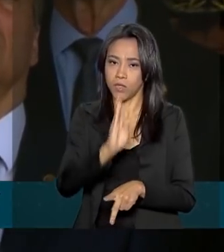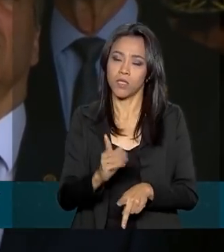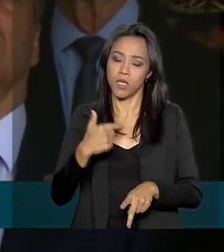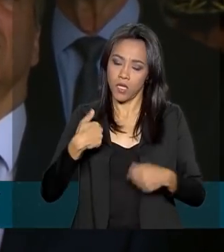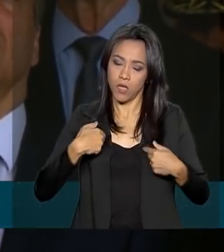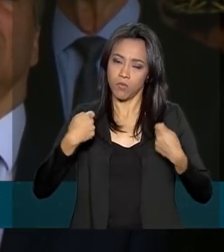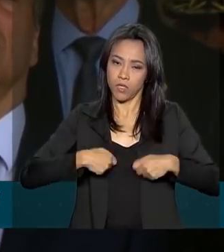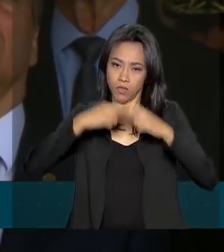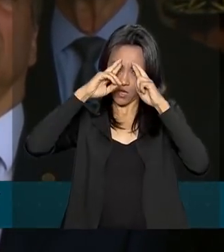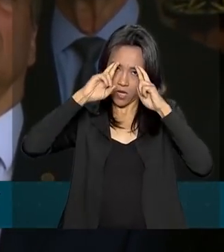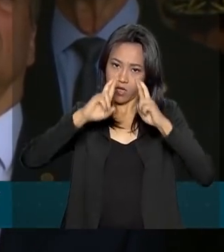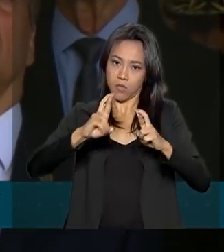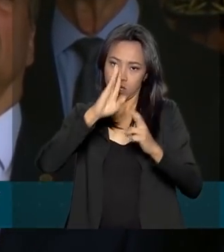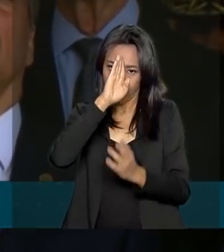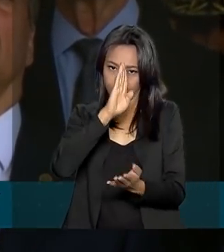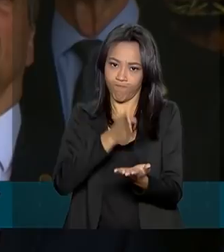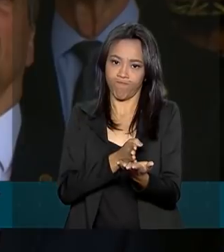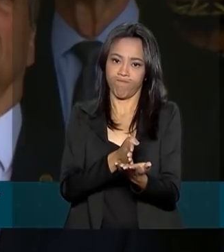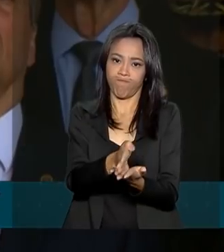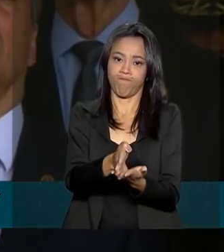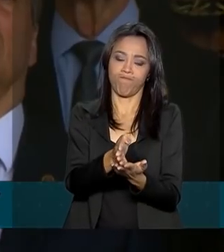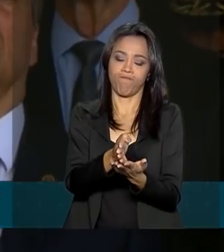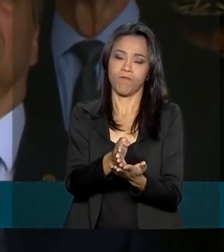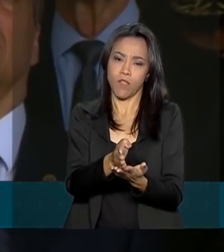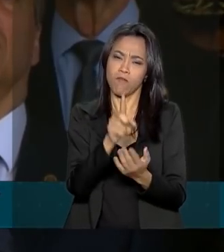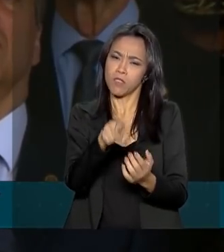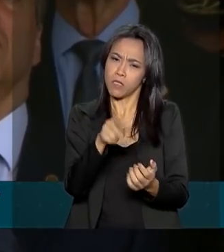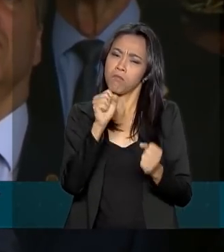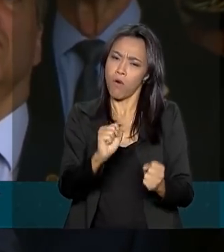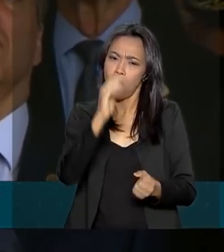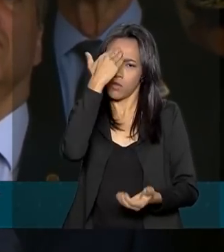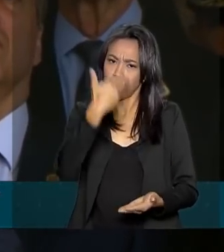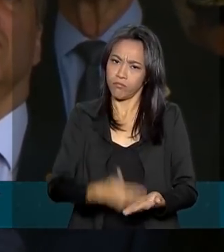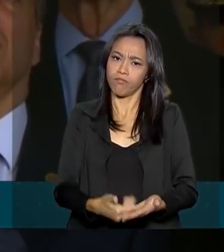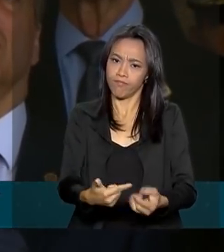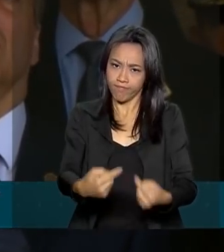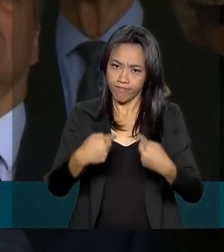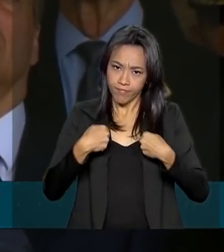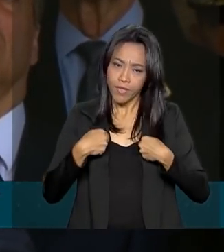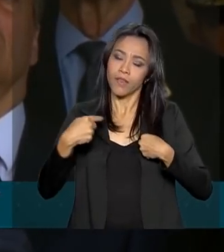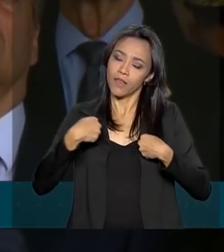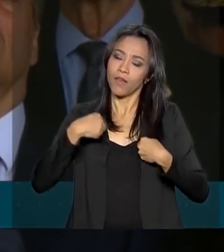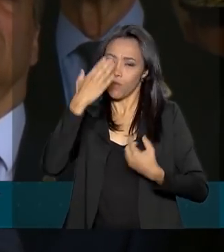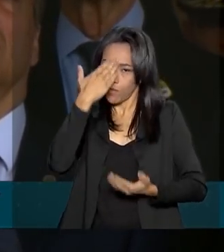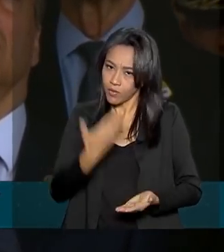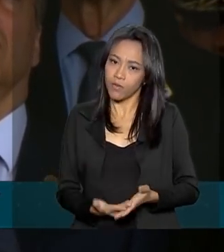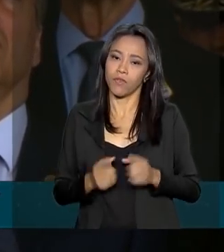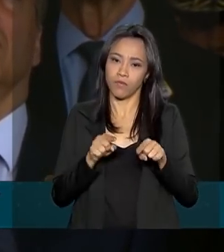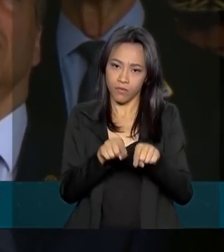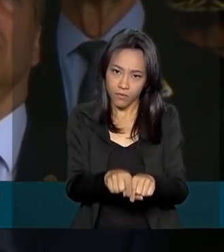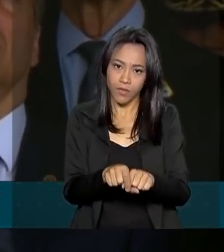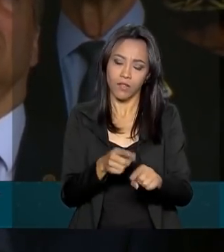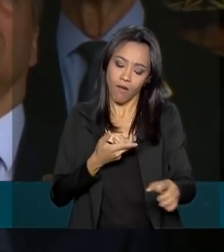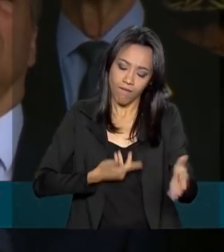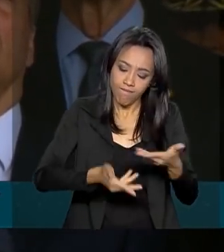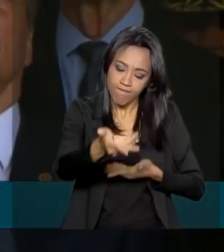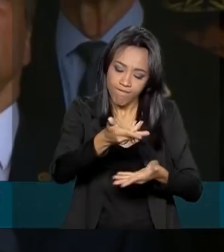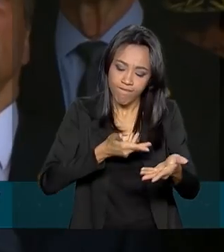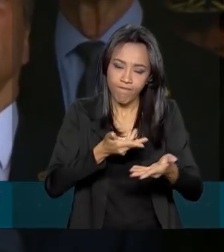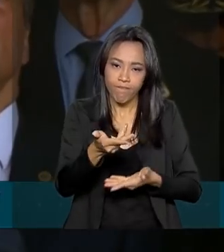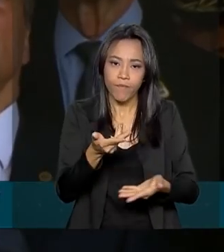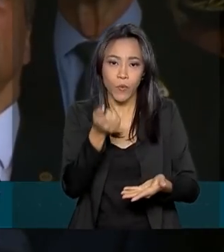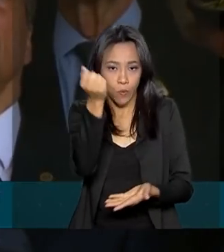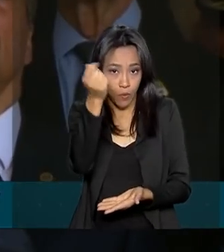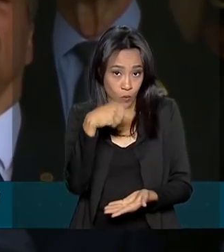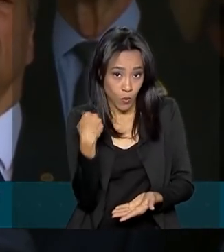lealdade absoluta. Contem comigo, porque eu sei que conto com vocês. O nosso